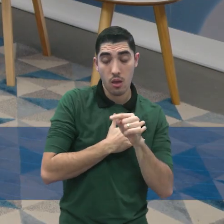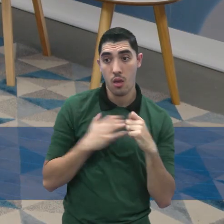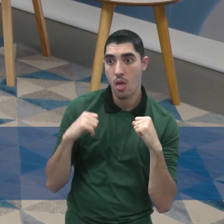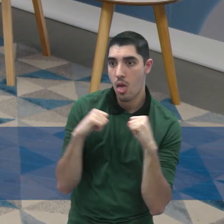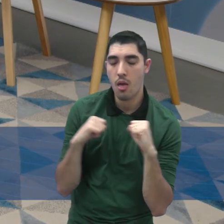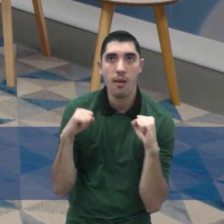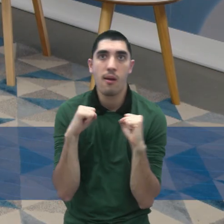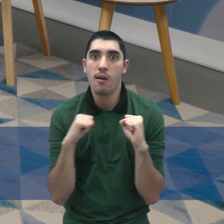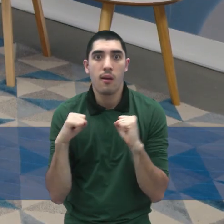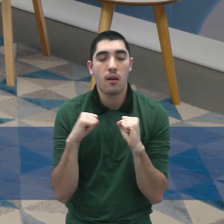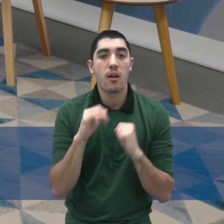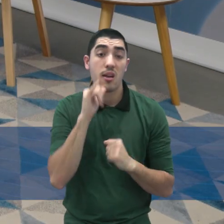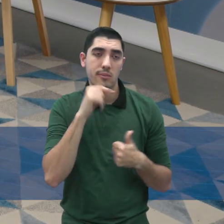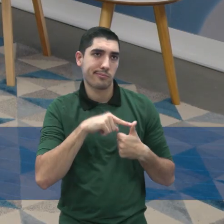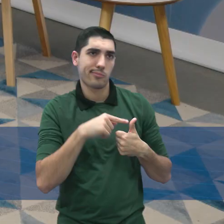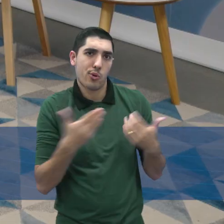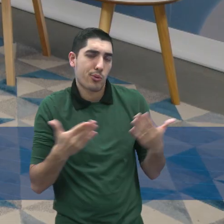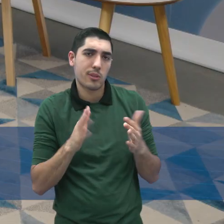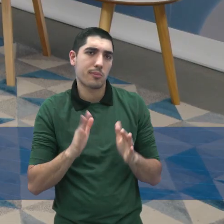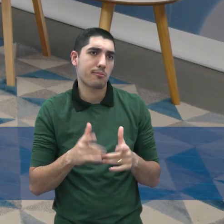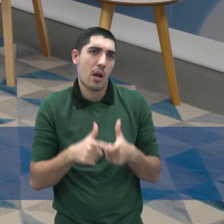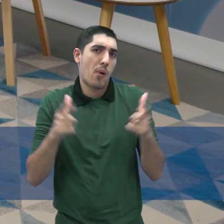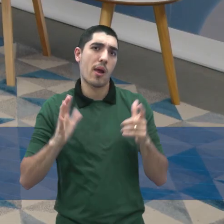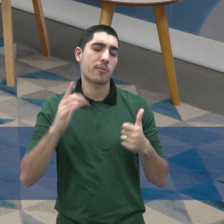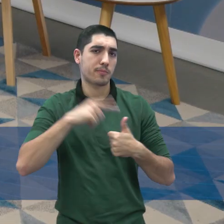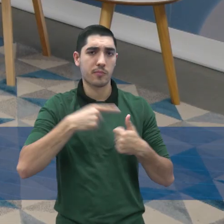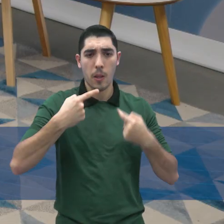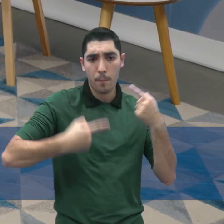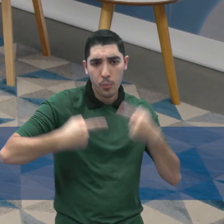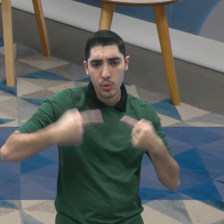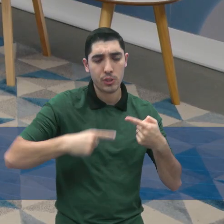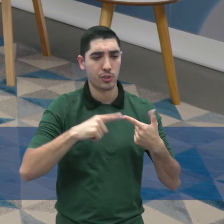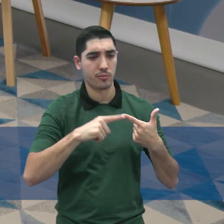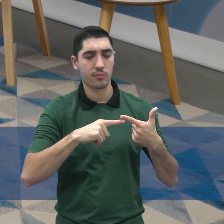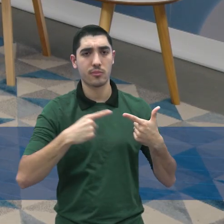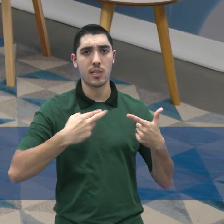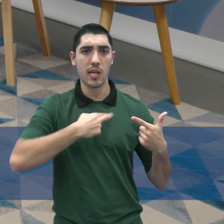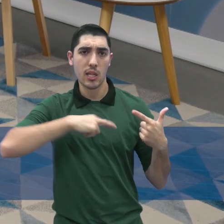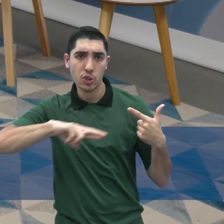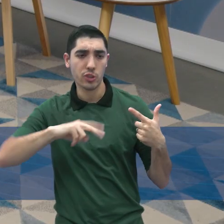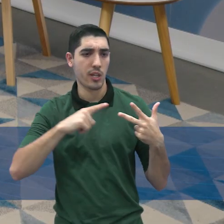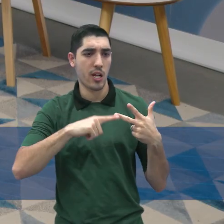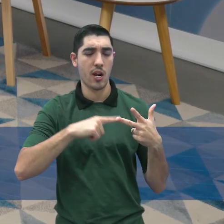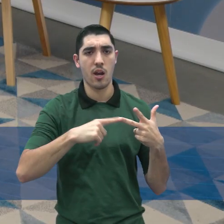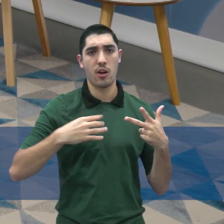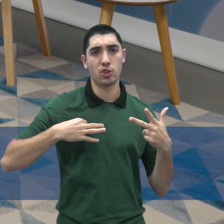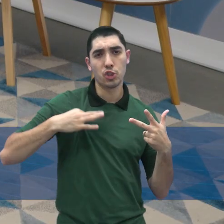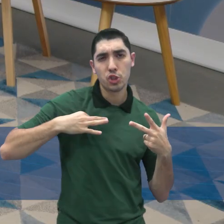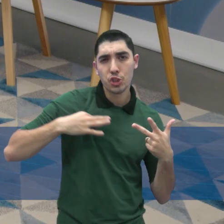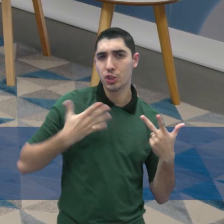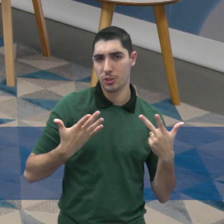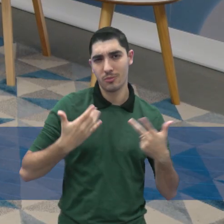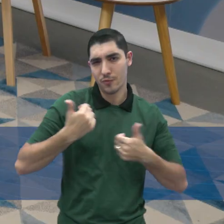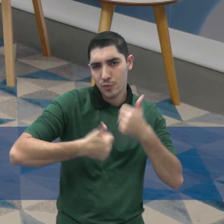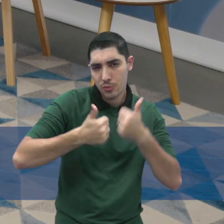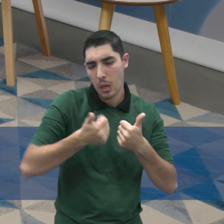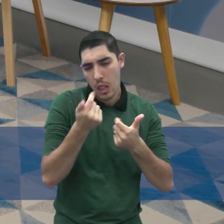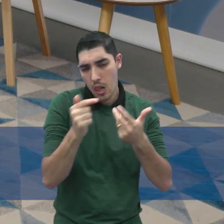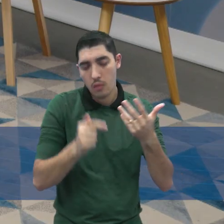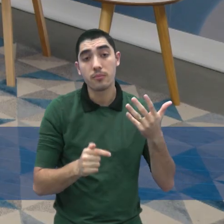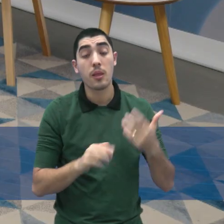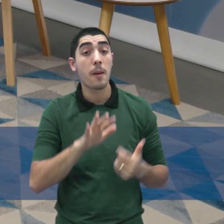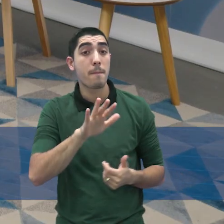vem à cabeça é política, religião, paixão pelo clube, mas tem essa questão romântica, né? Muitas